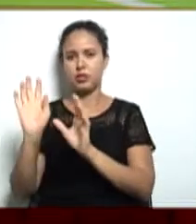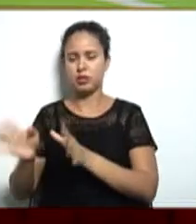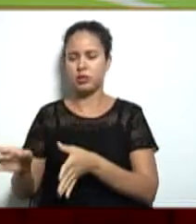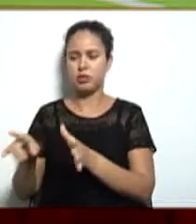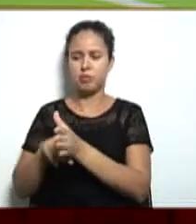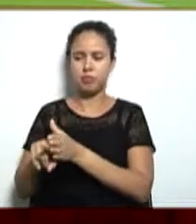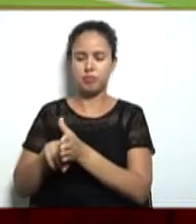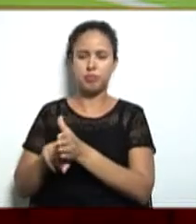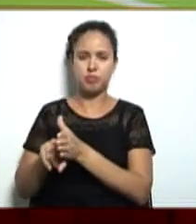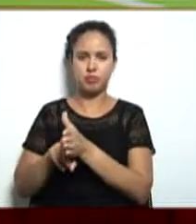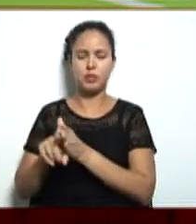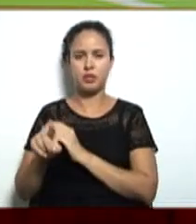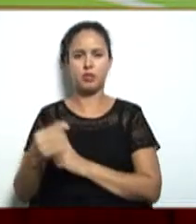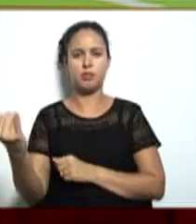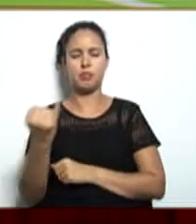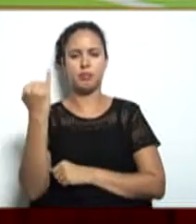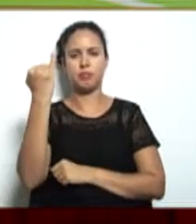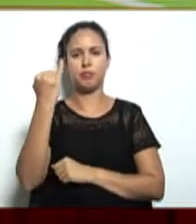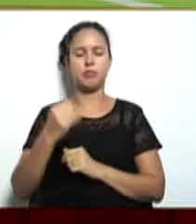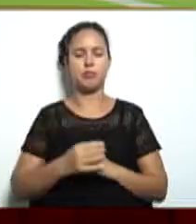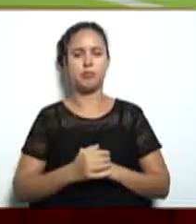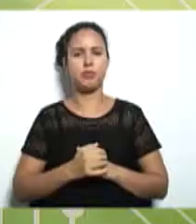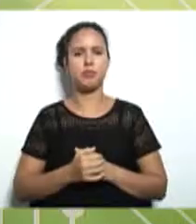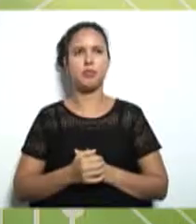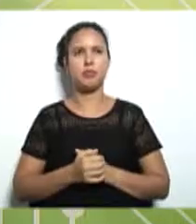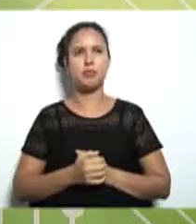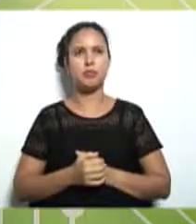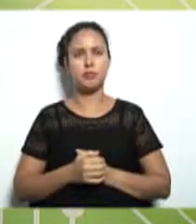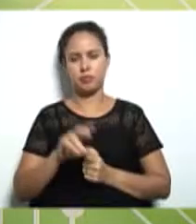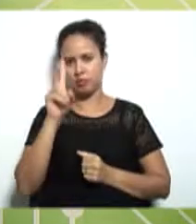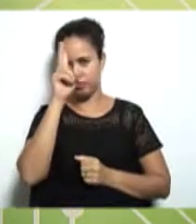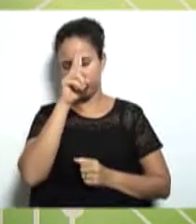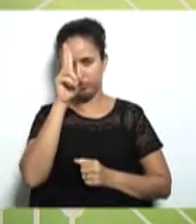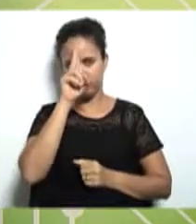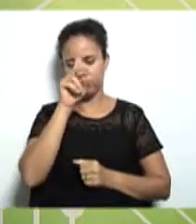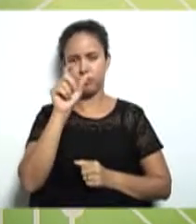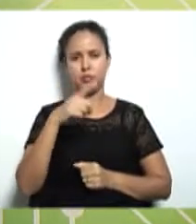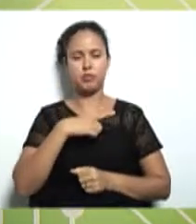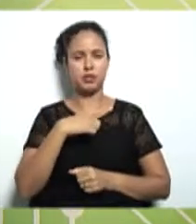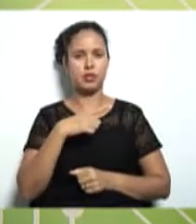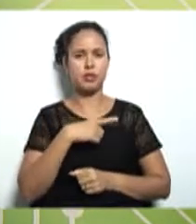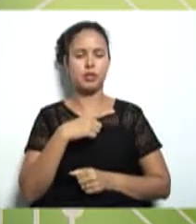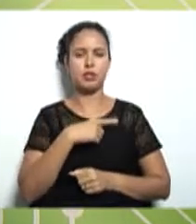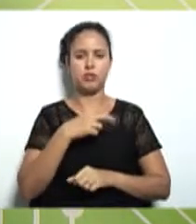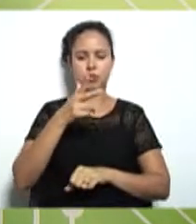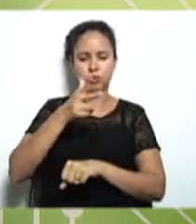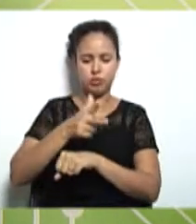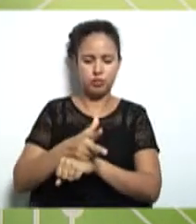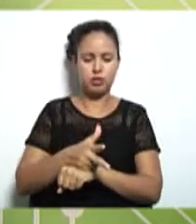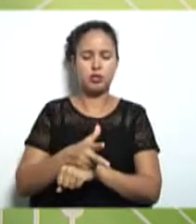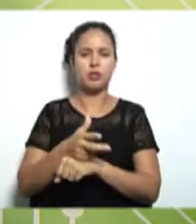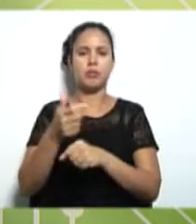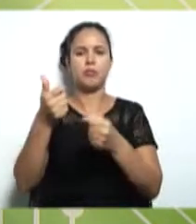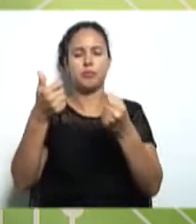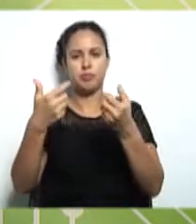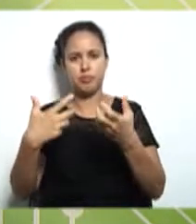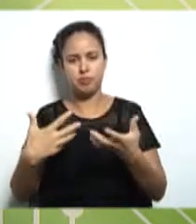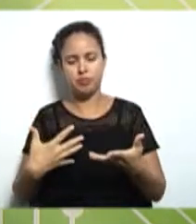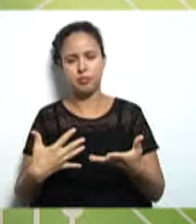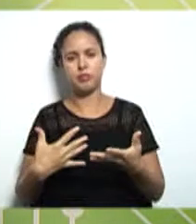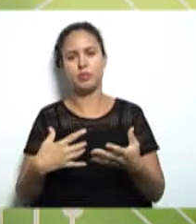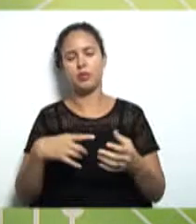isso. Então, essa é a importância da citação. Lembrando que nós temos os tutoriais feitos pela professora para que